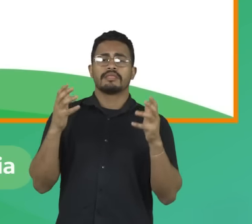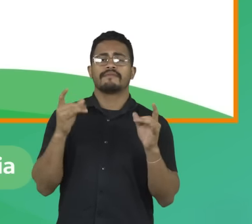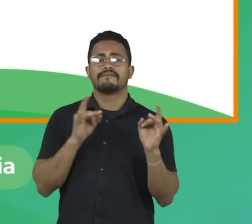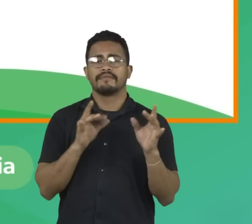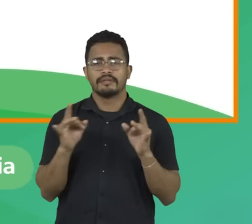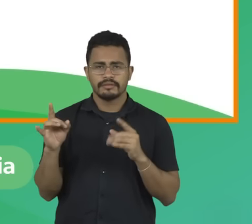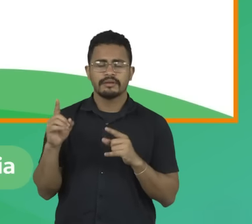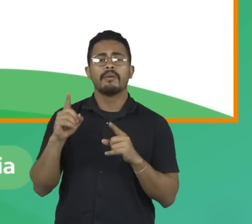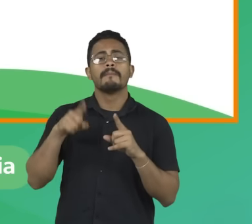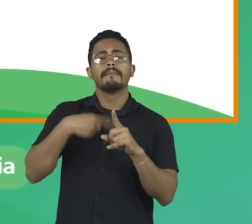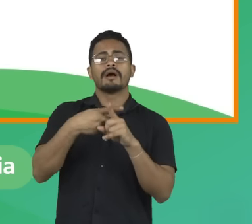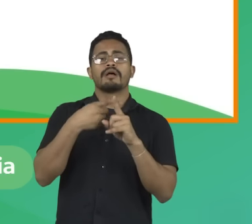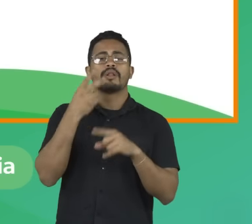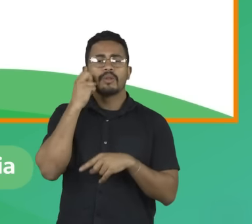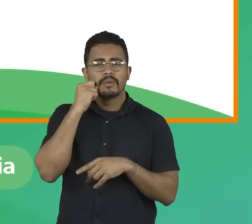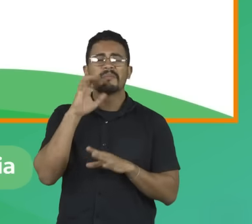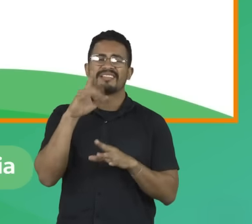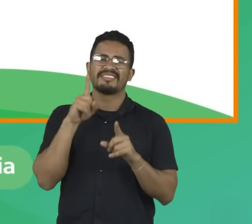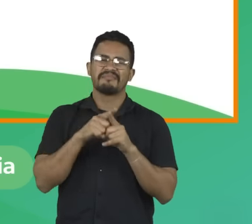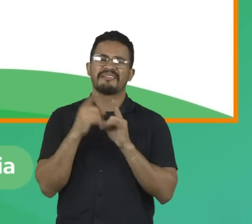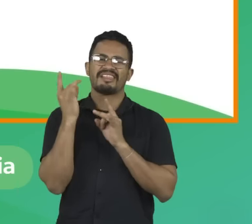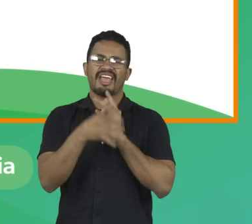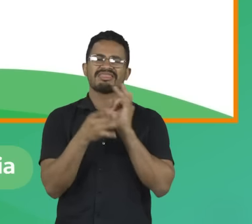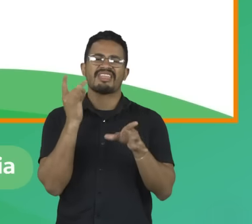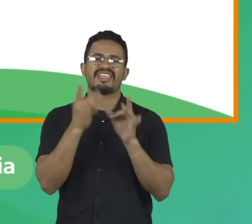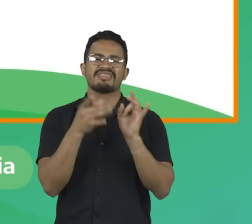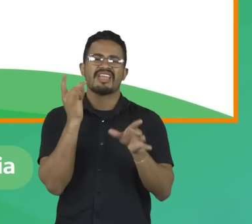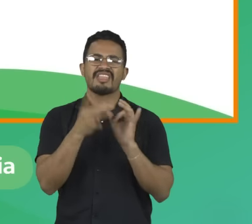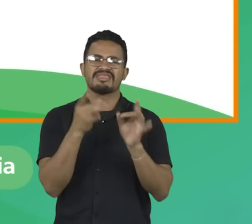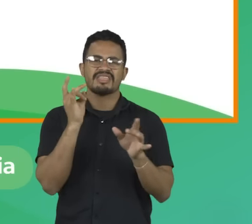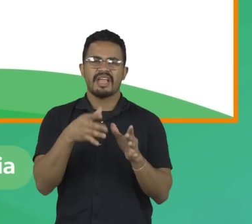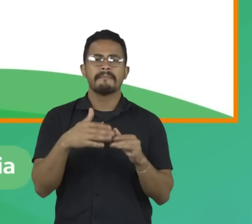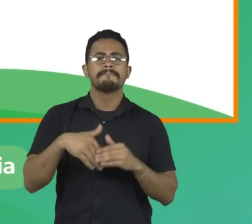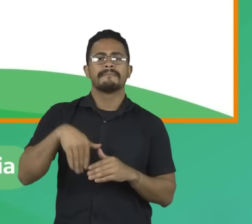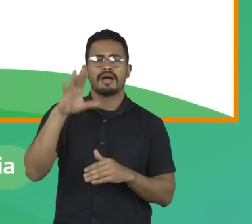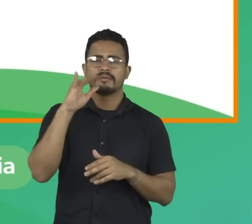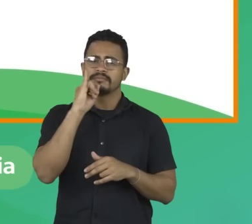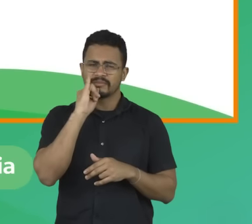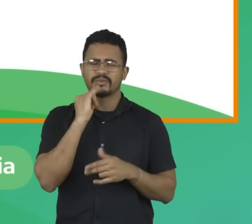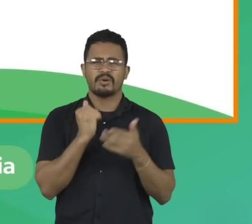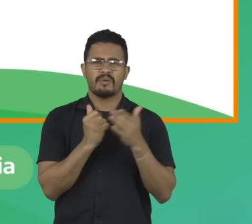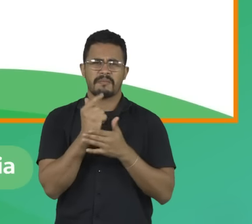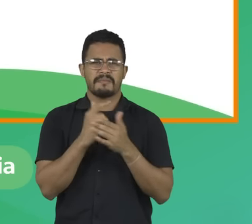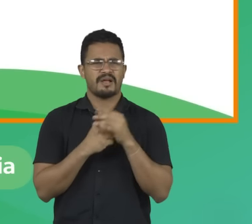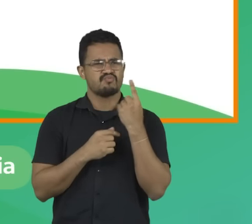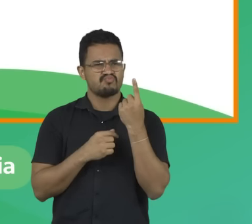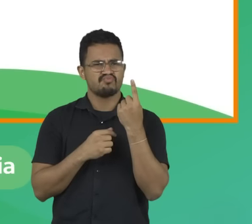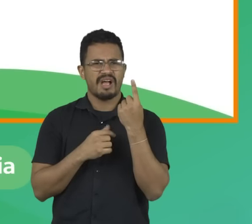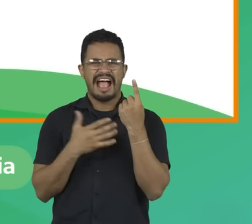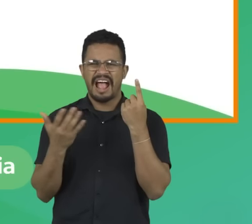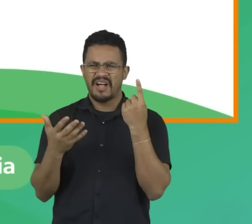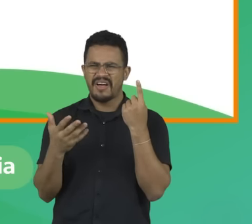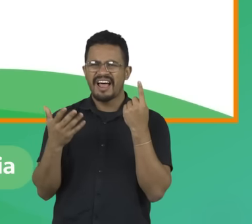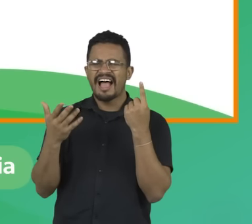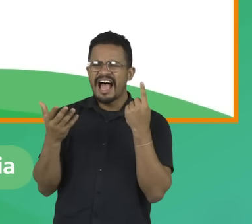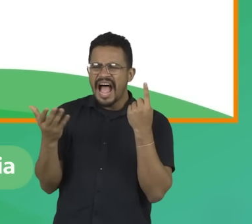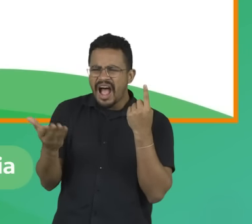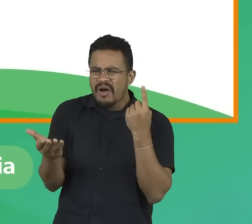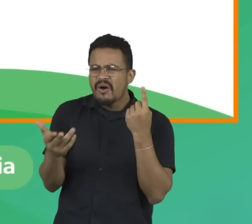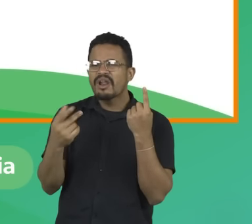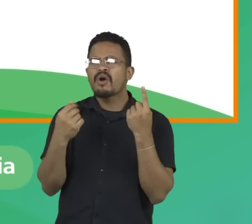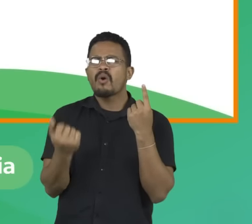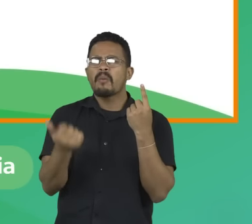também levava ao aumento de descartes. Porque se você, ao invés de comprar uma lâmpada, tinha que comprar 2,5, ou seja, para cada 2